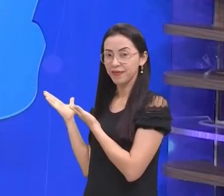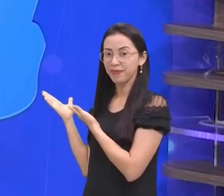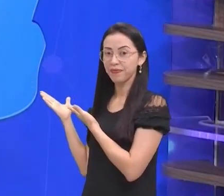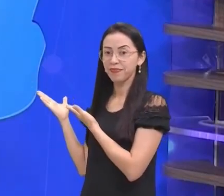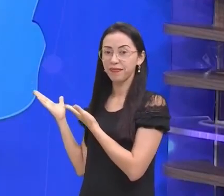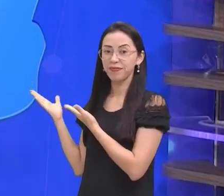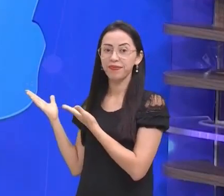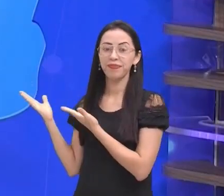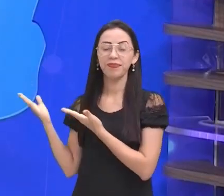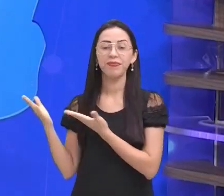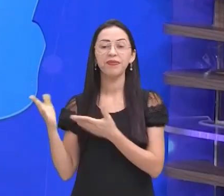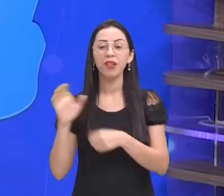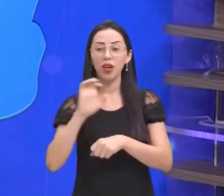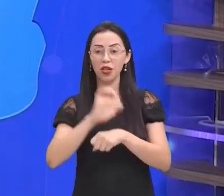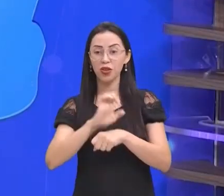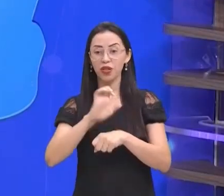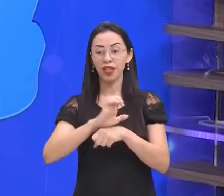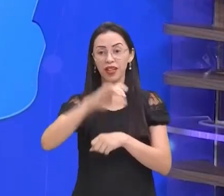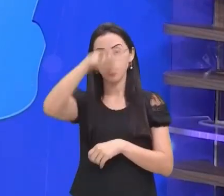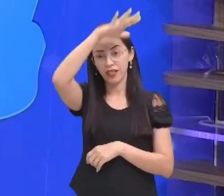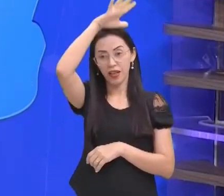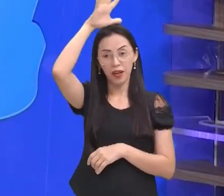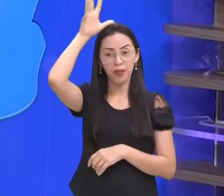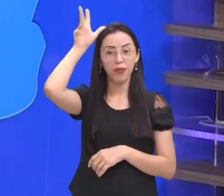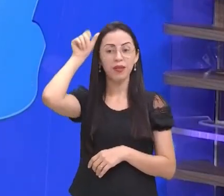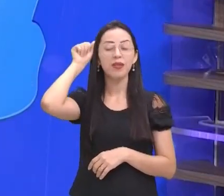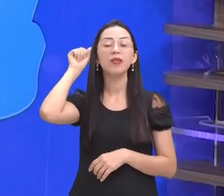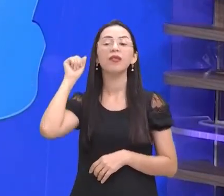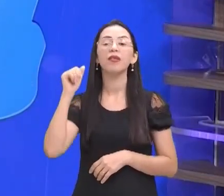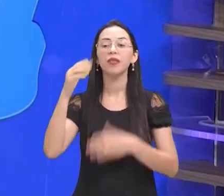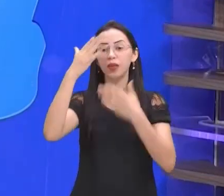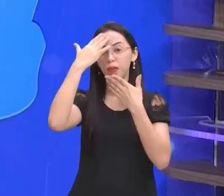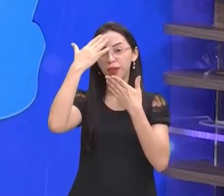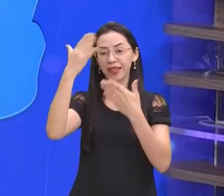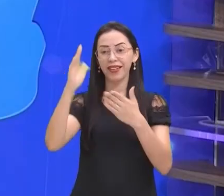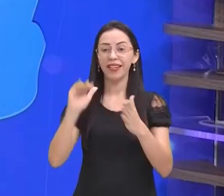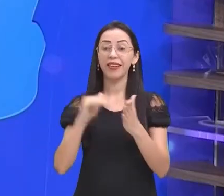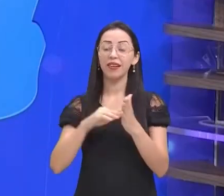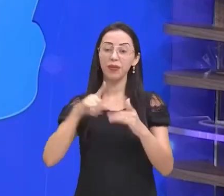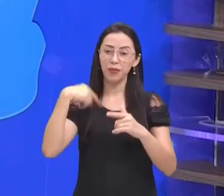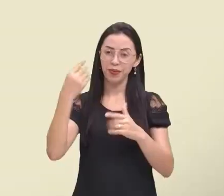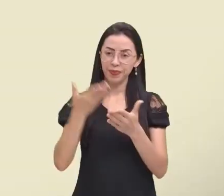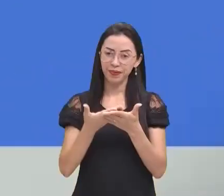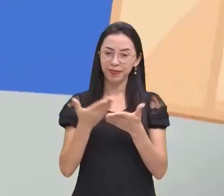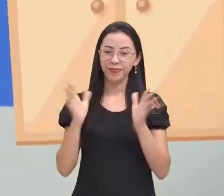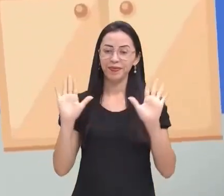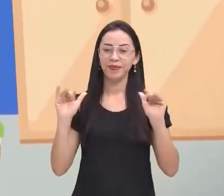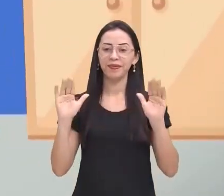agradecer a todos vocês e até a próxima aula. Tchau!